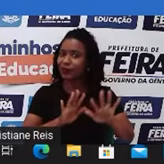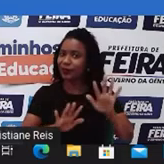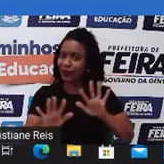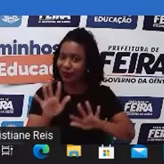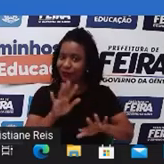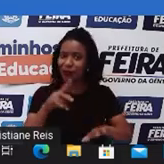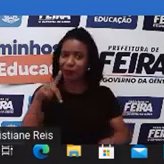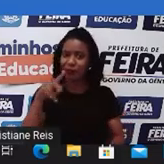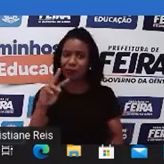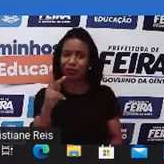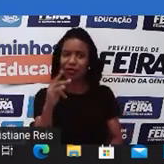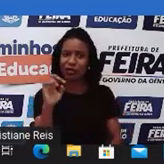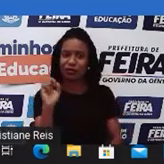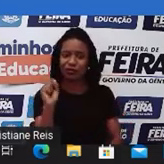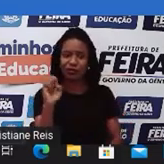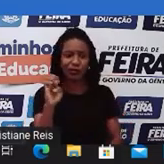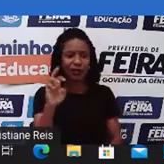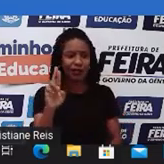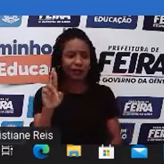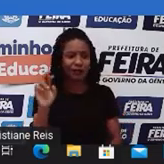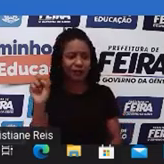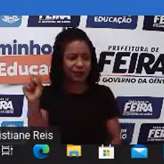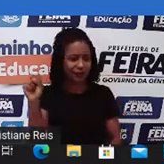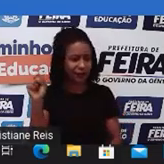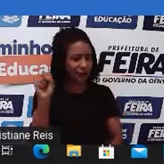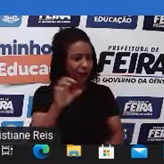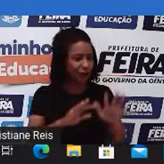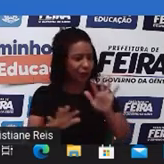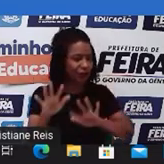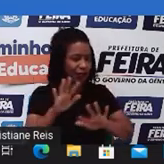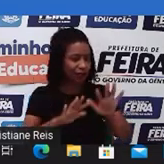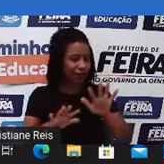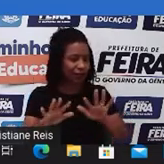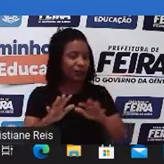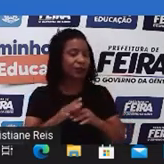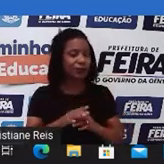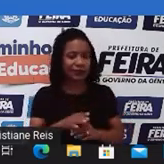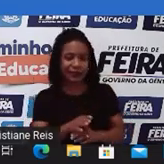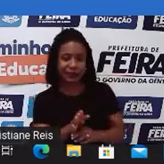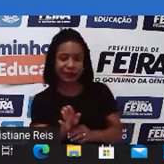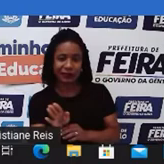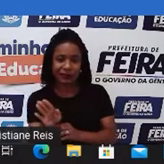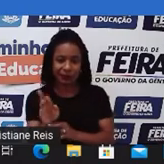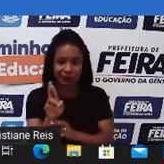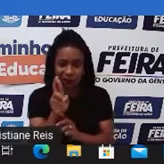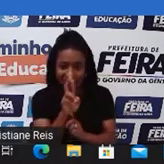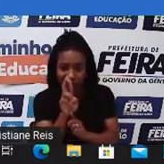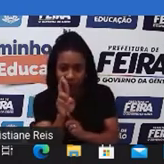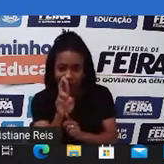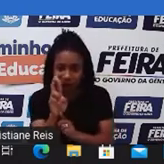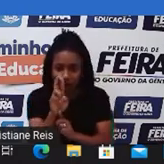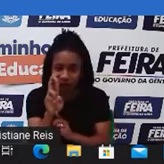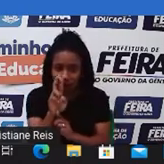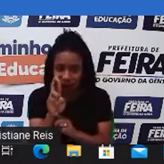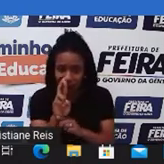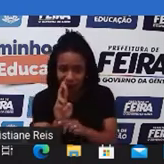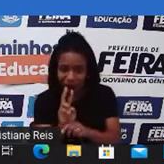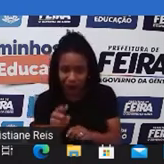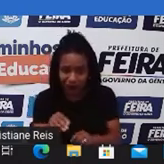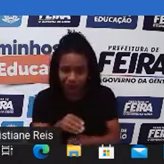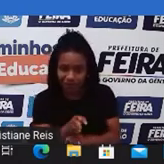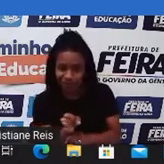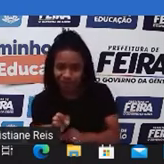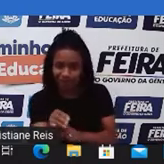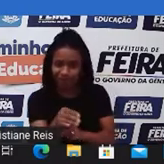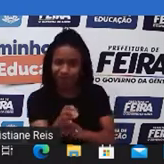Cuidado com os fishers. Eles estão o tempo todo se espreitando pela água. Então, eles